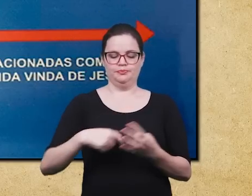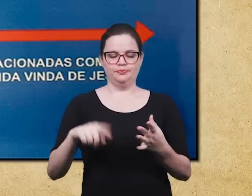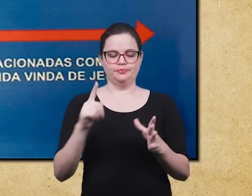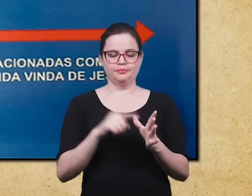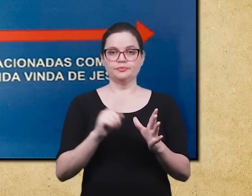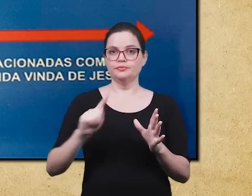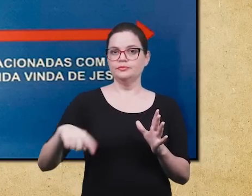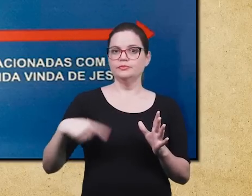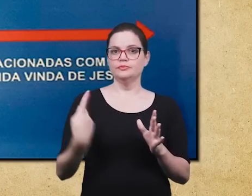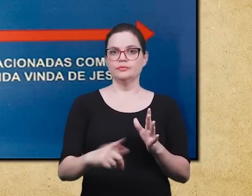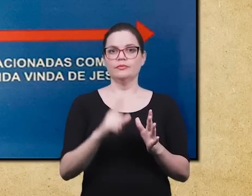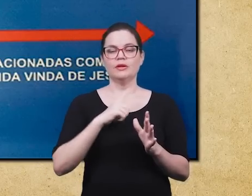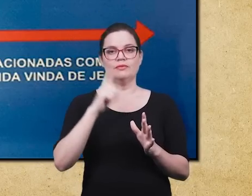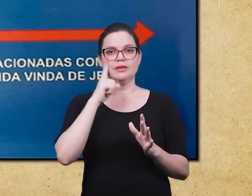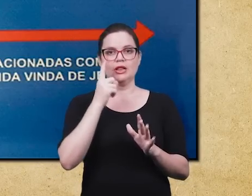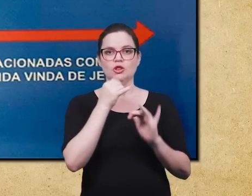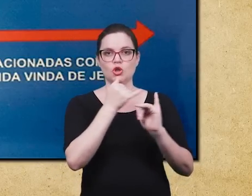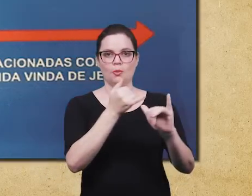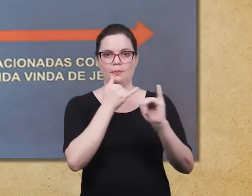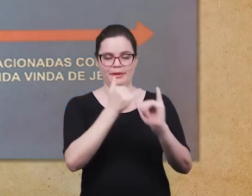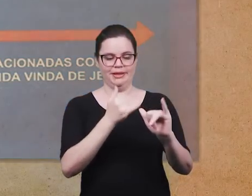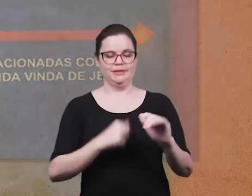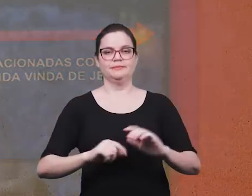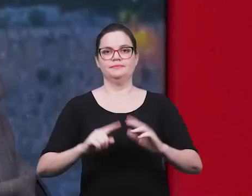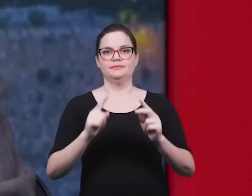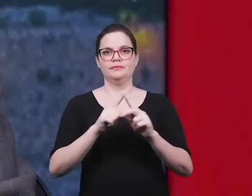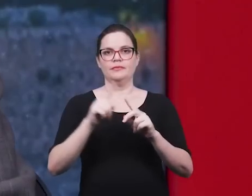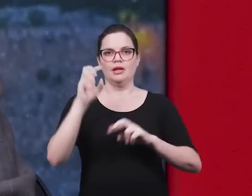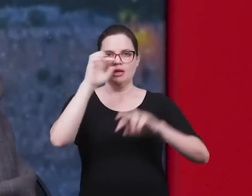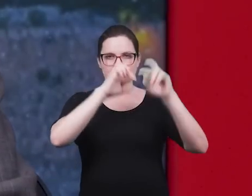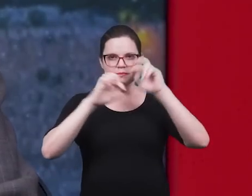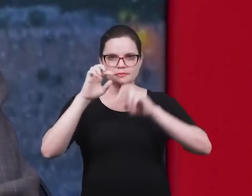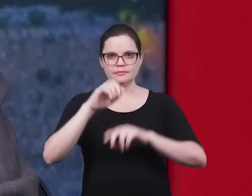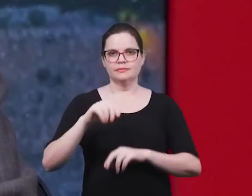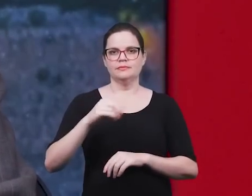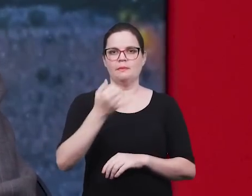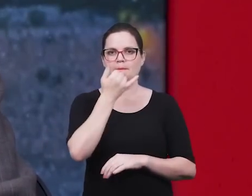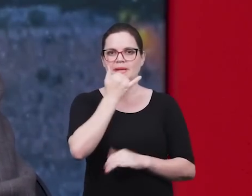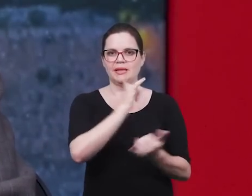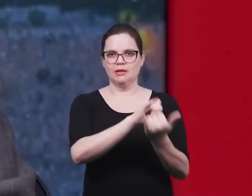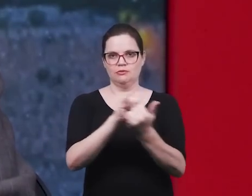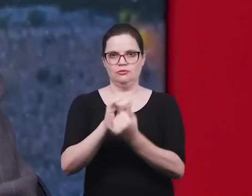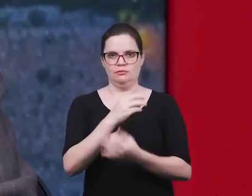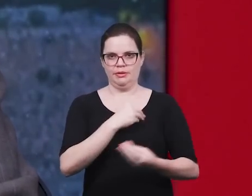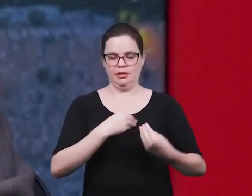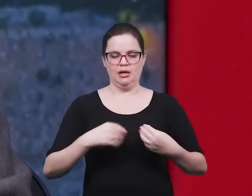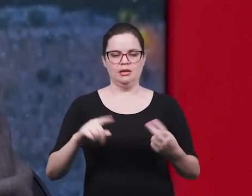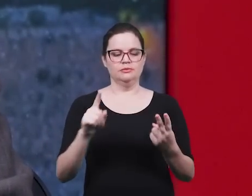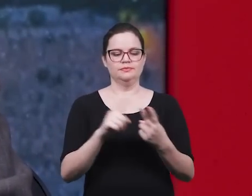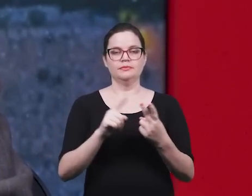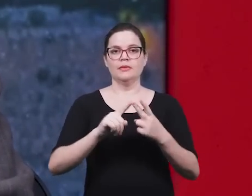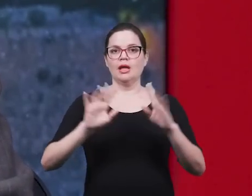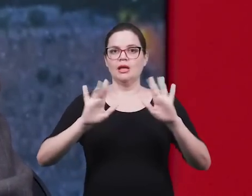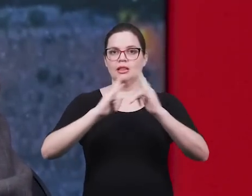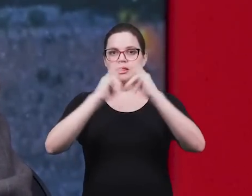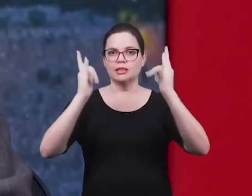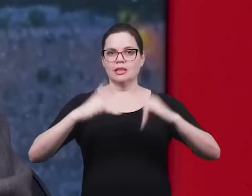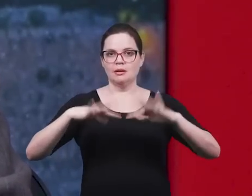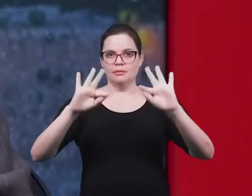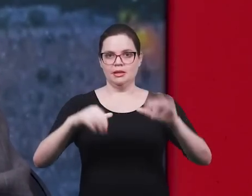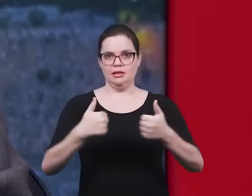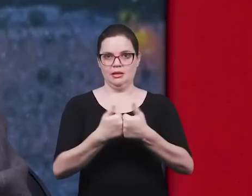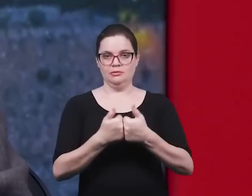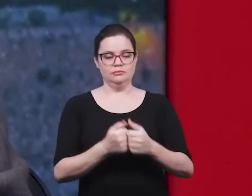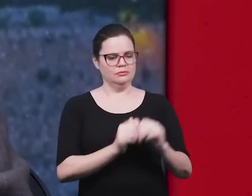temos ainda a festa das trombetas, da expiação e do tabernáculo. Essas festas eram